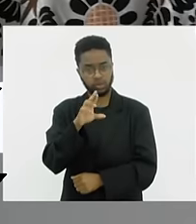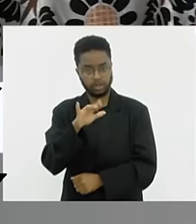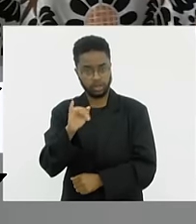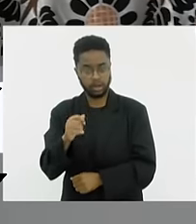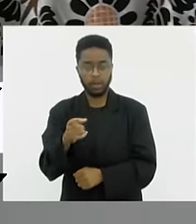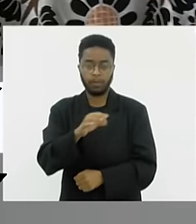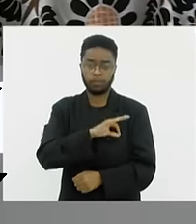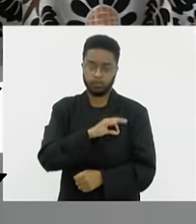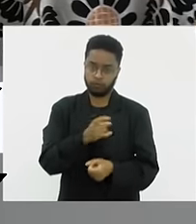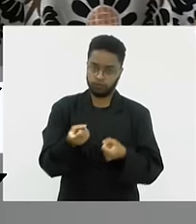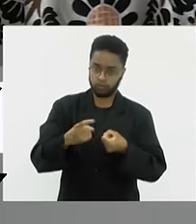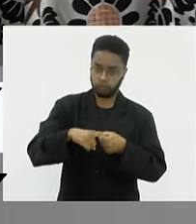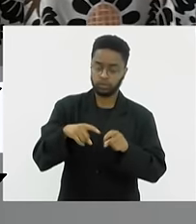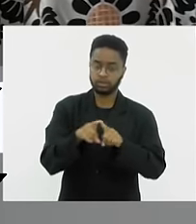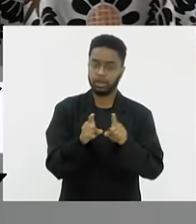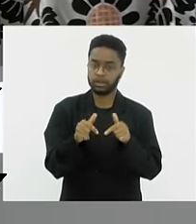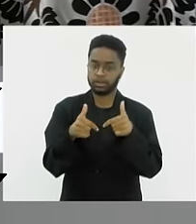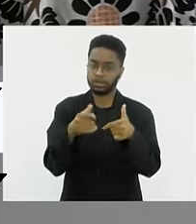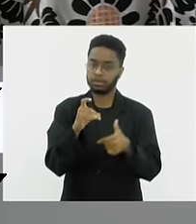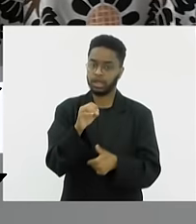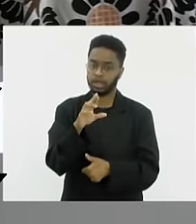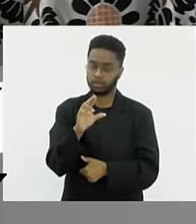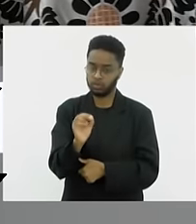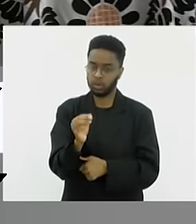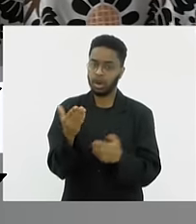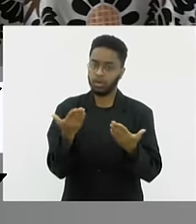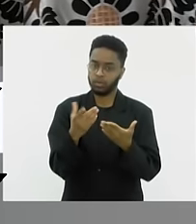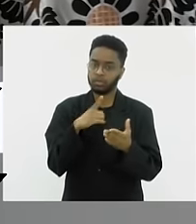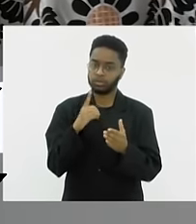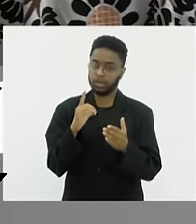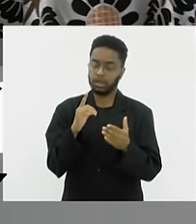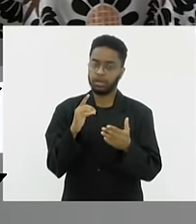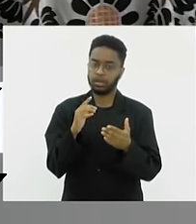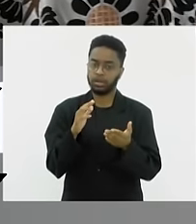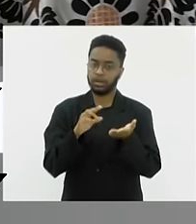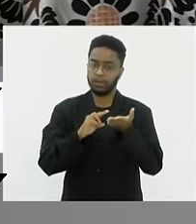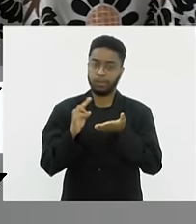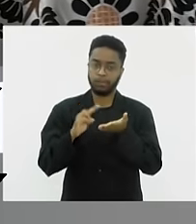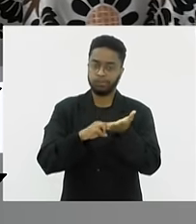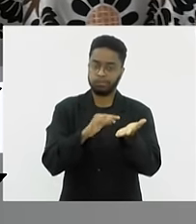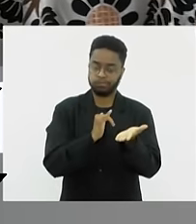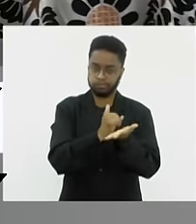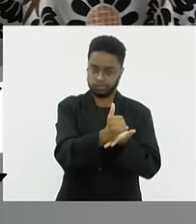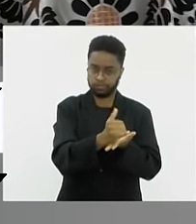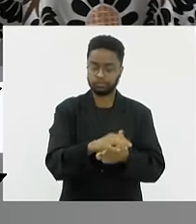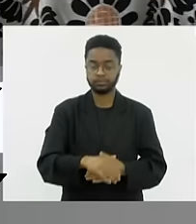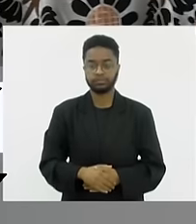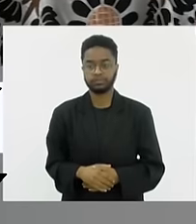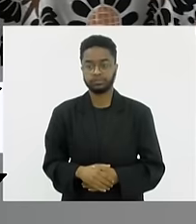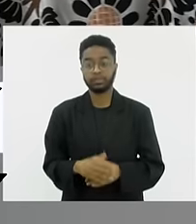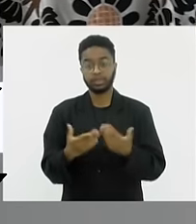Detro está respondendo. Todos os agentes do Detro, quando em operação, têm câmera. Usam a câmera.